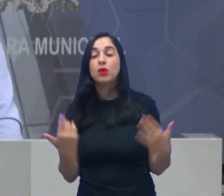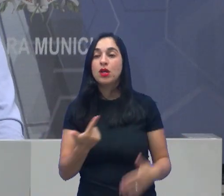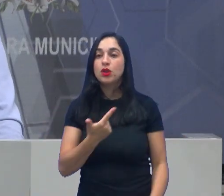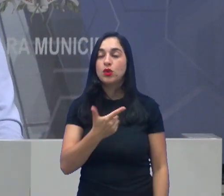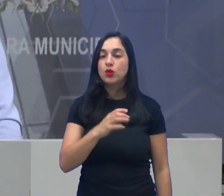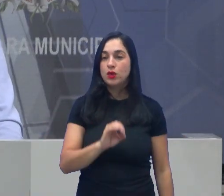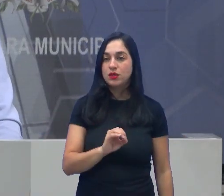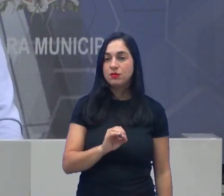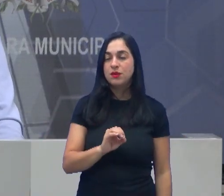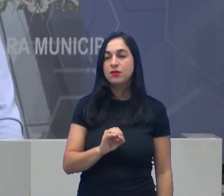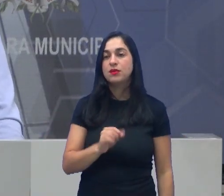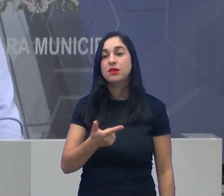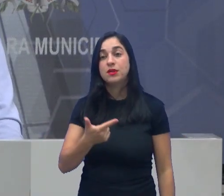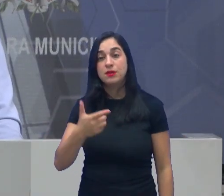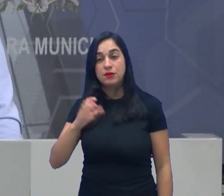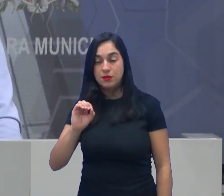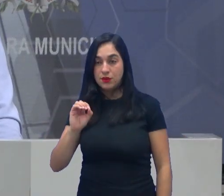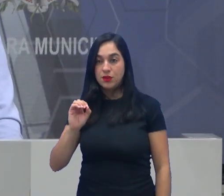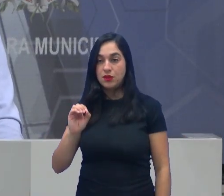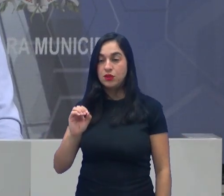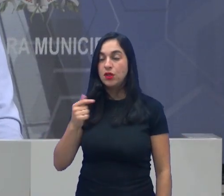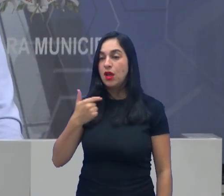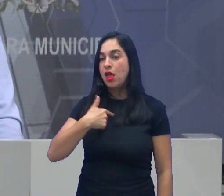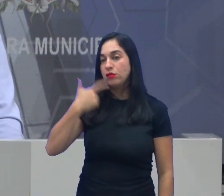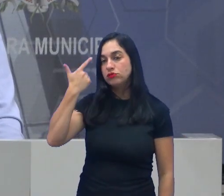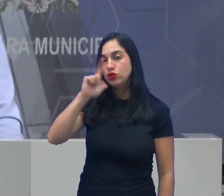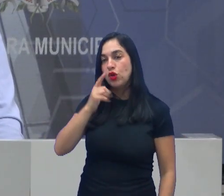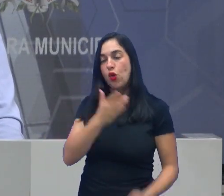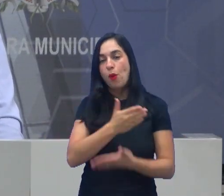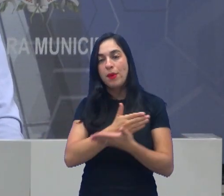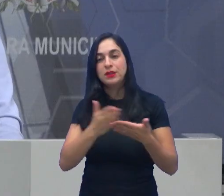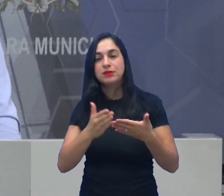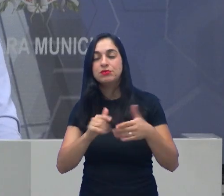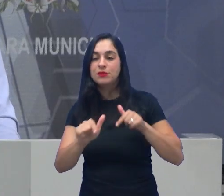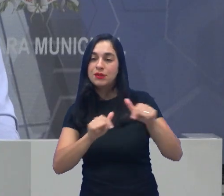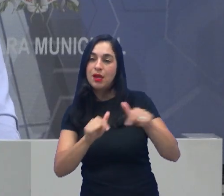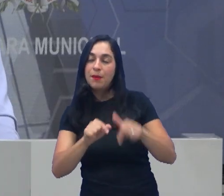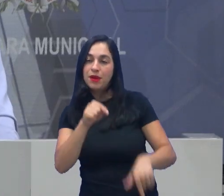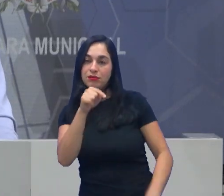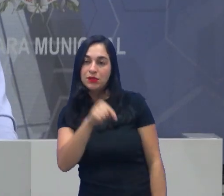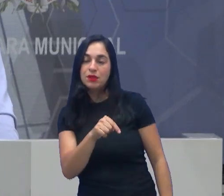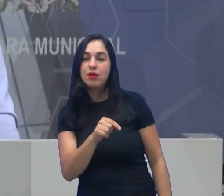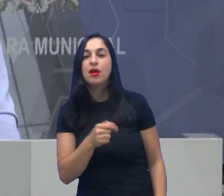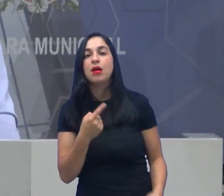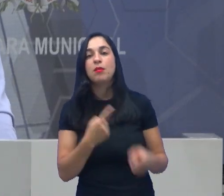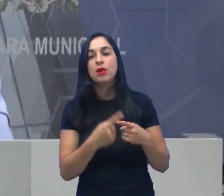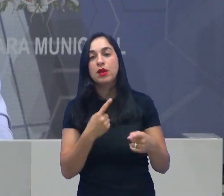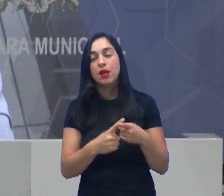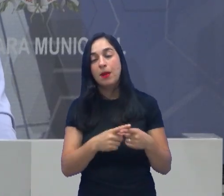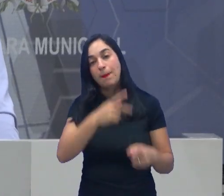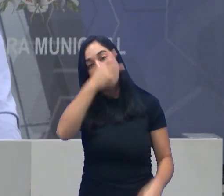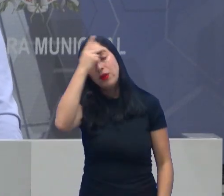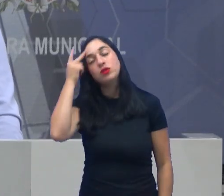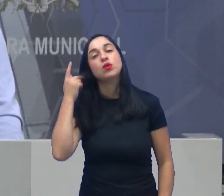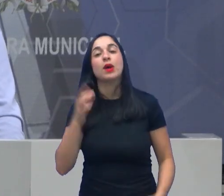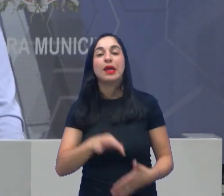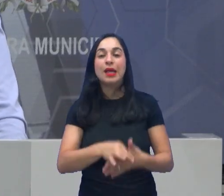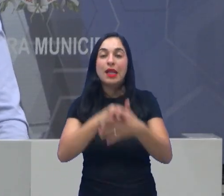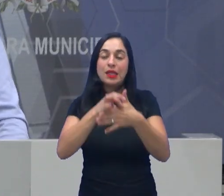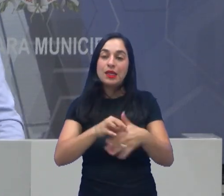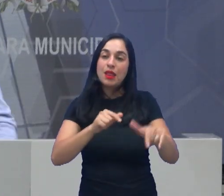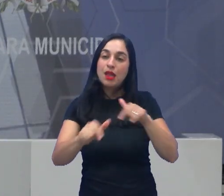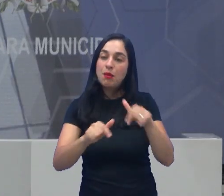de liderança comunitária, que é aquele que não é remunerado, é aquele que também não tem sábado, não tem domingo.